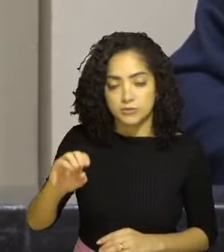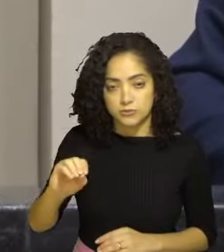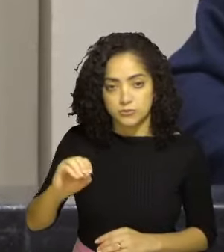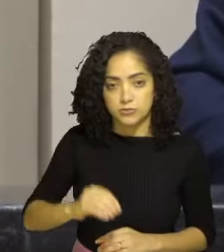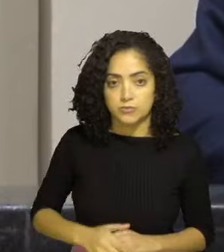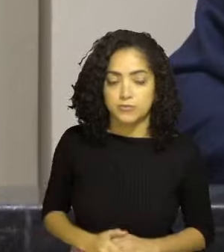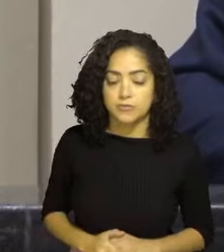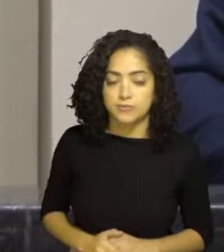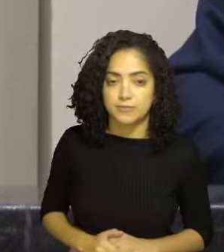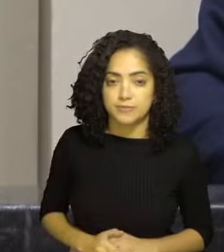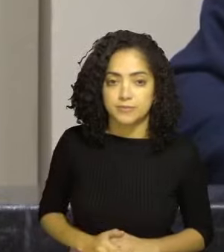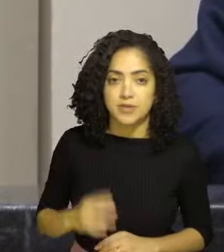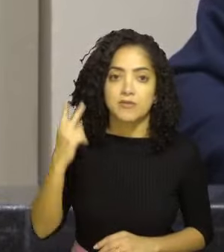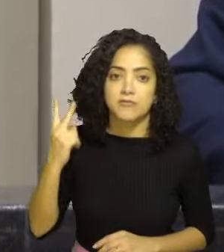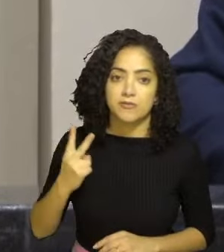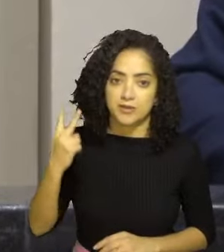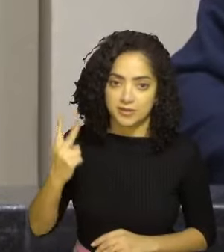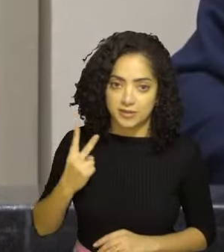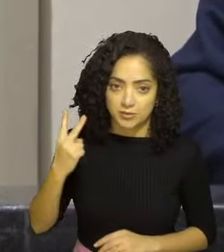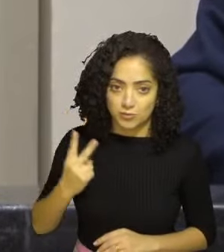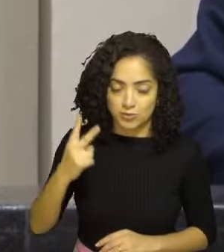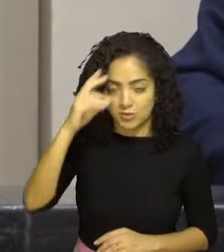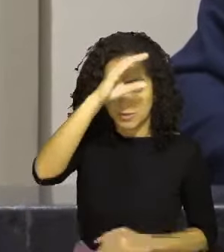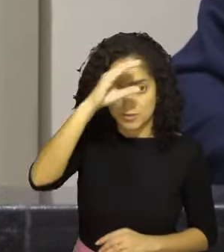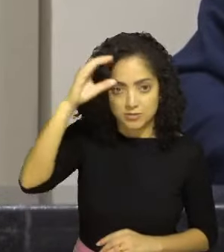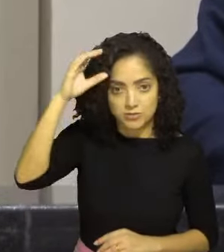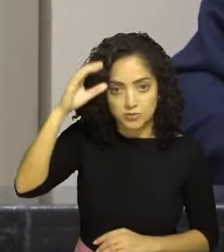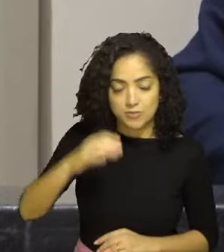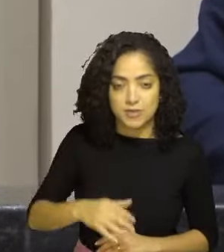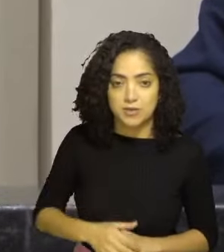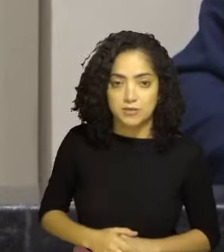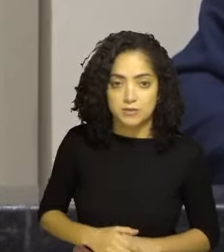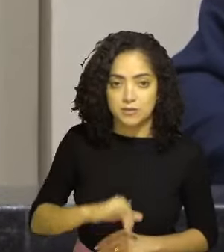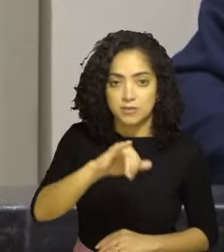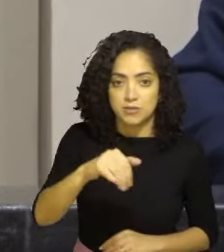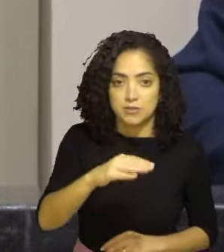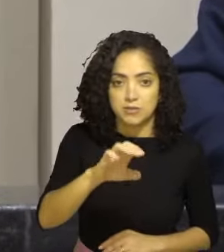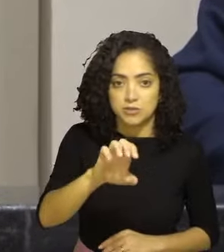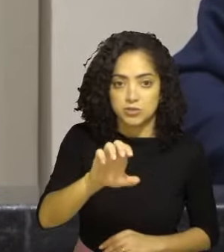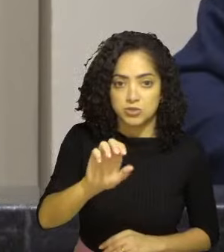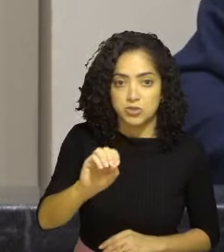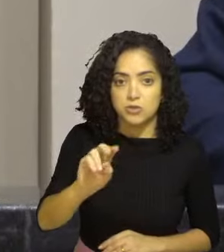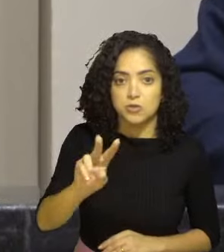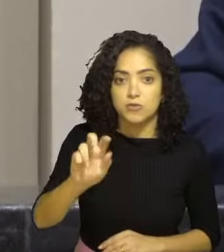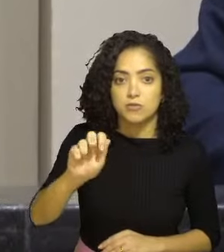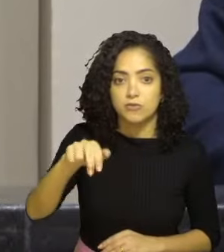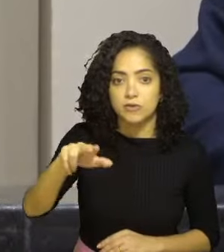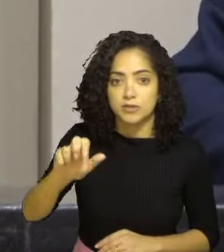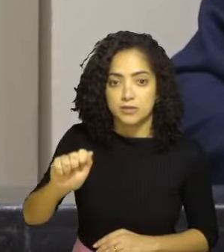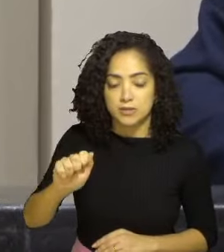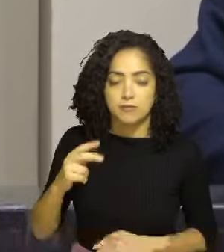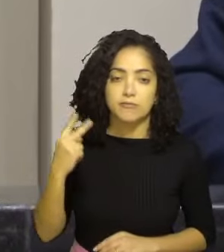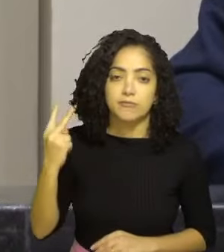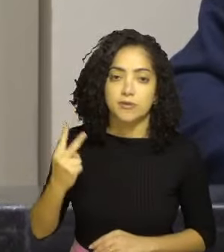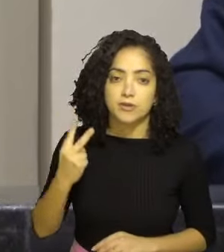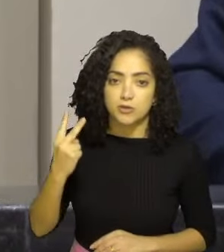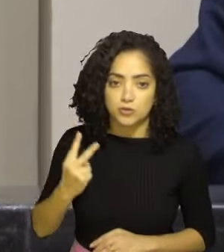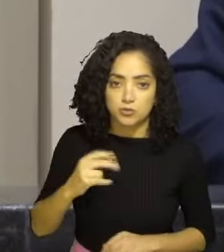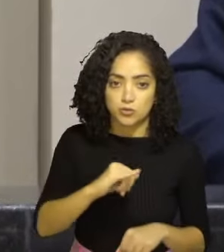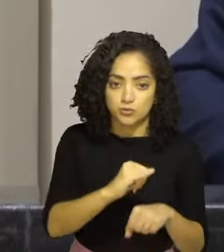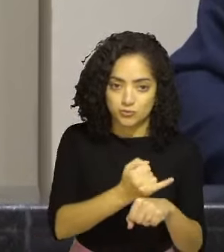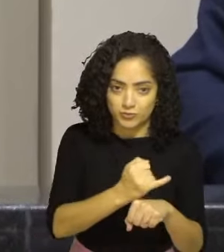da senhora vereadora do município de Criciúma, Giovana Mondardo, do vereador do município de